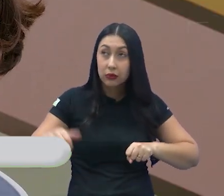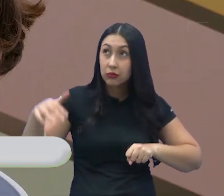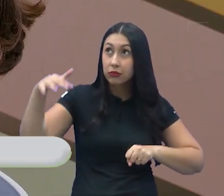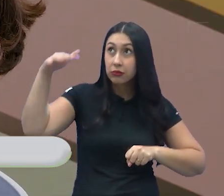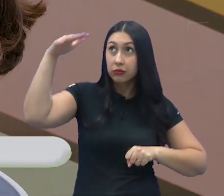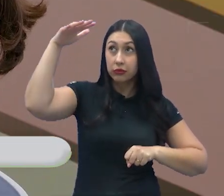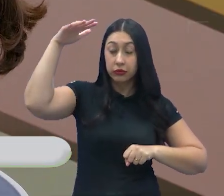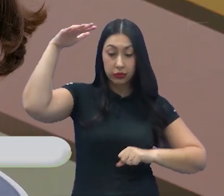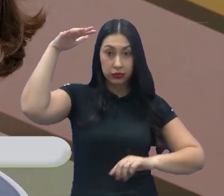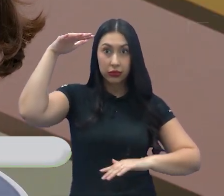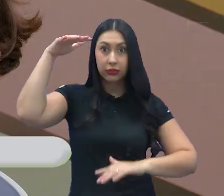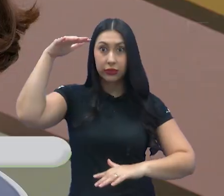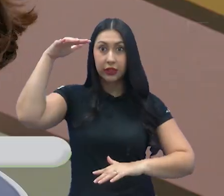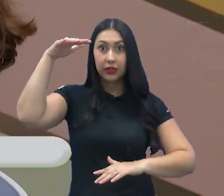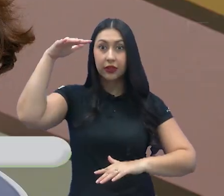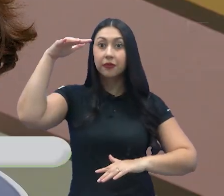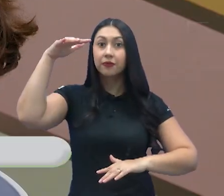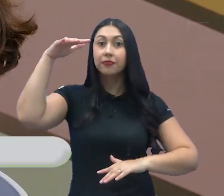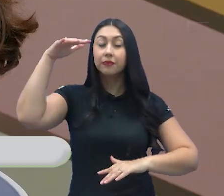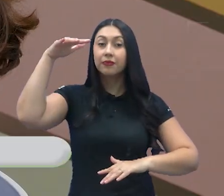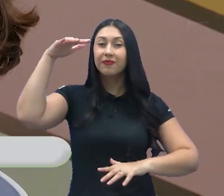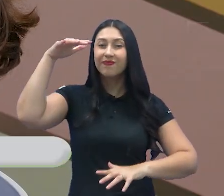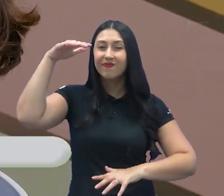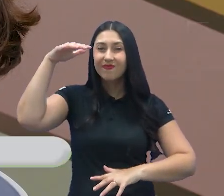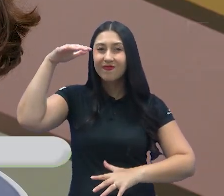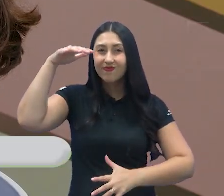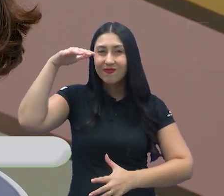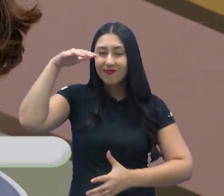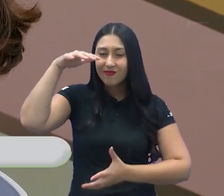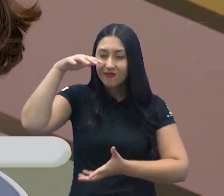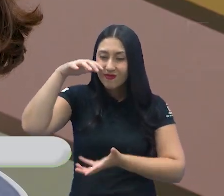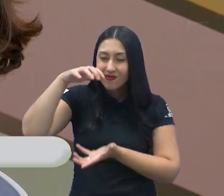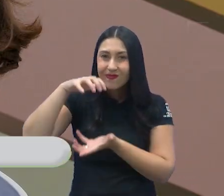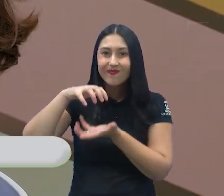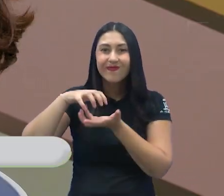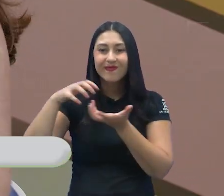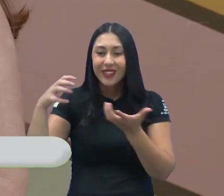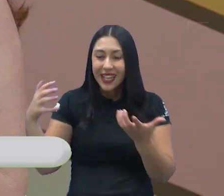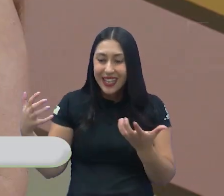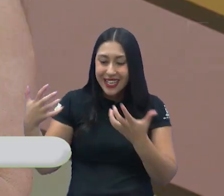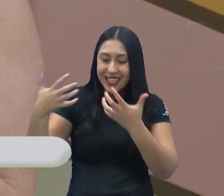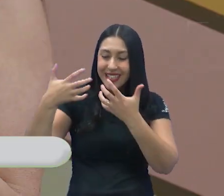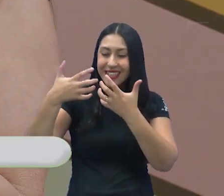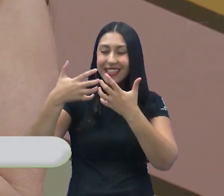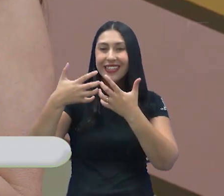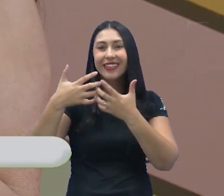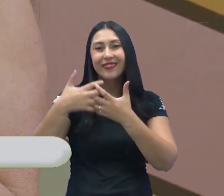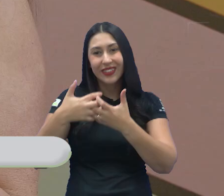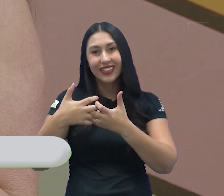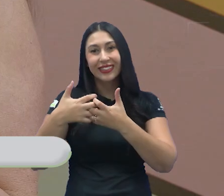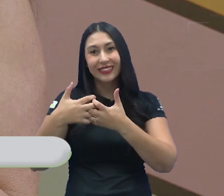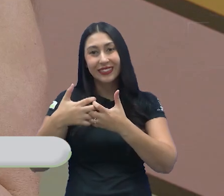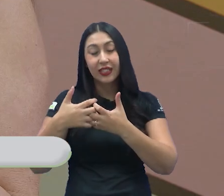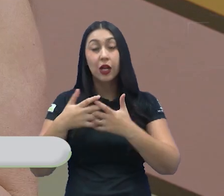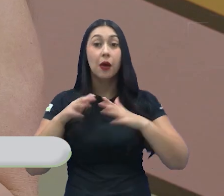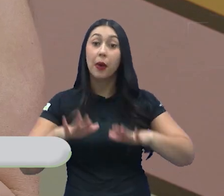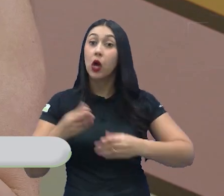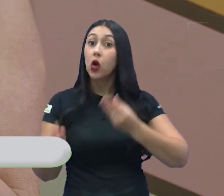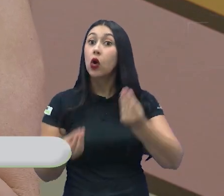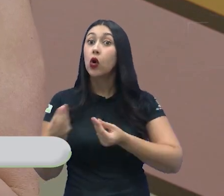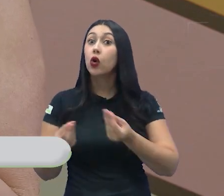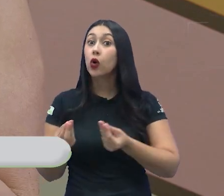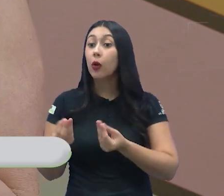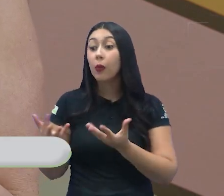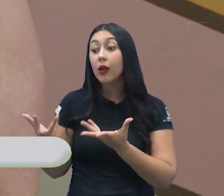ar, aí você tem aqui uma mistura boa. Um complementa o outro. Um complementa o outro. Agora, Perfeito. como que você desenvolve essas qualidades